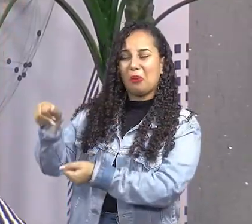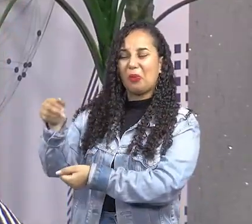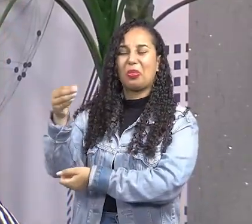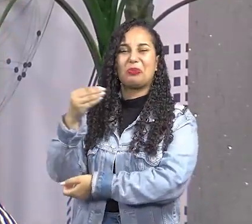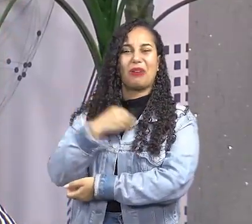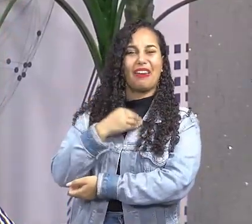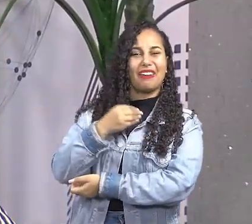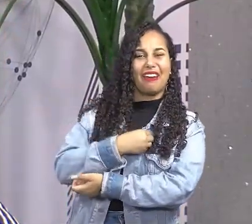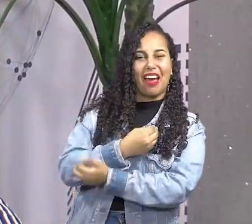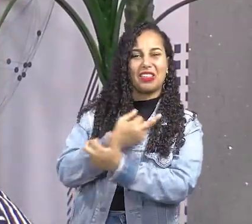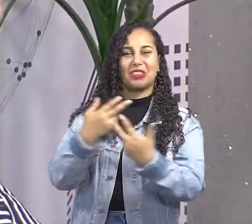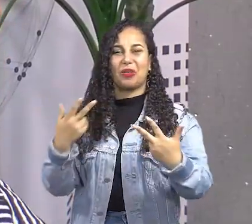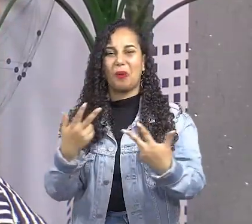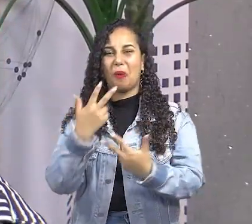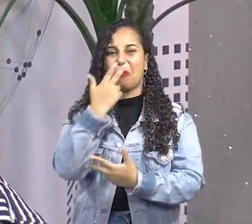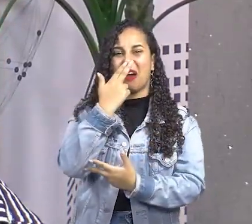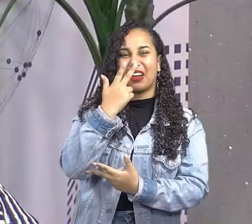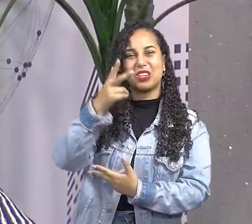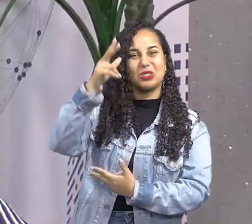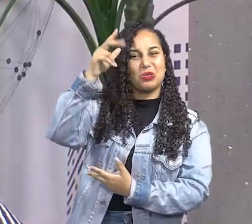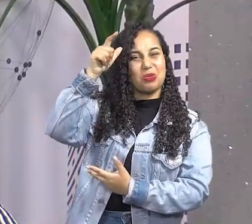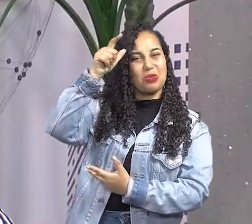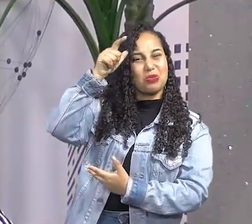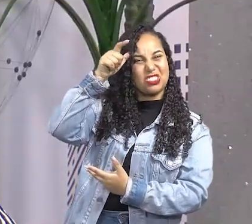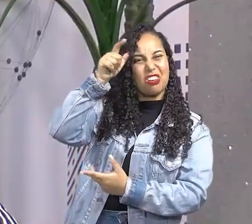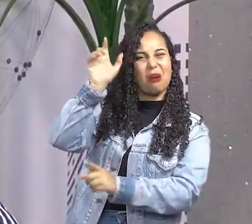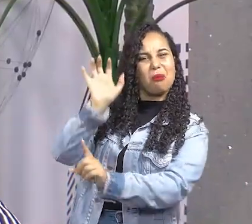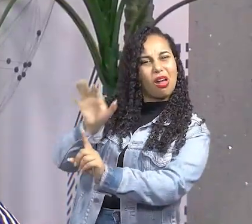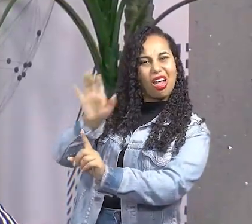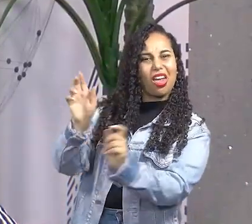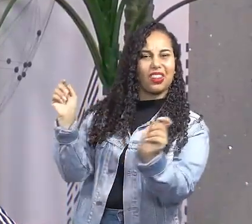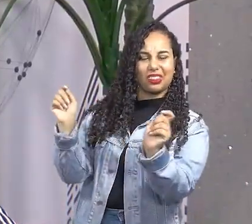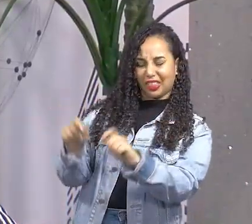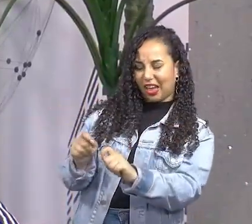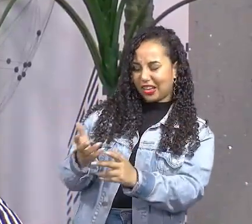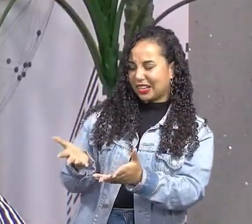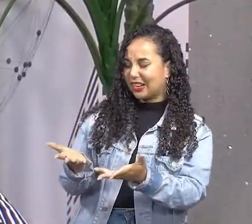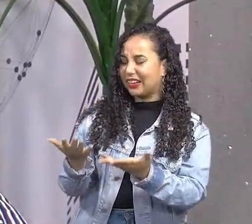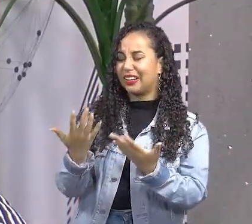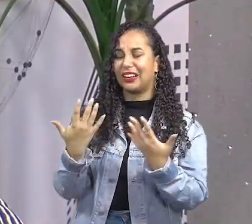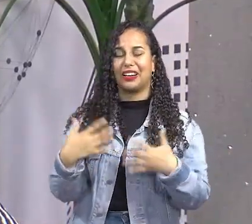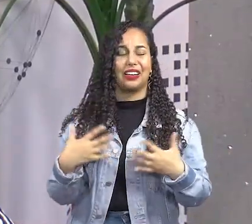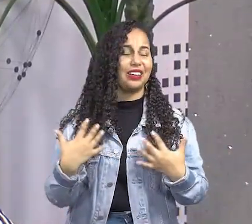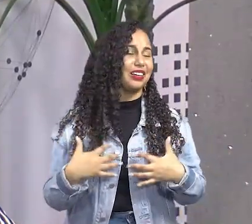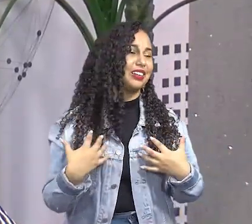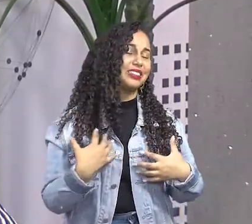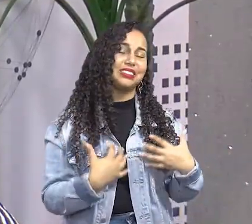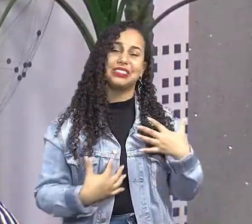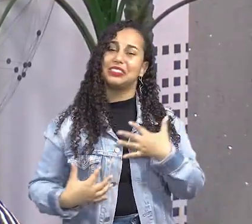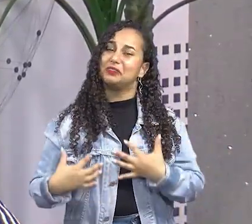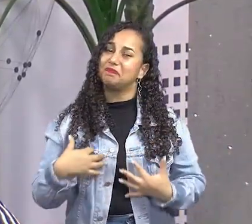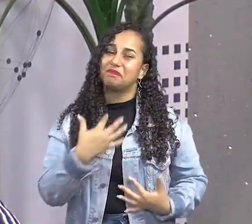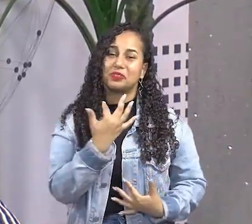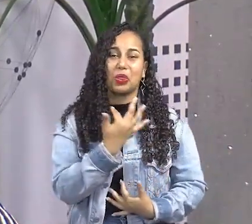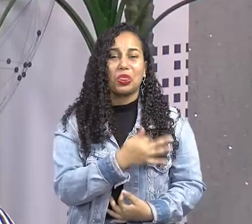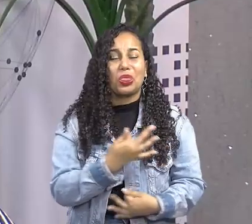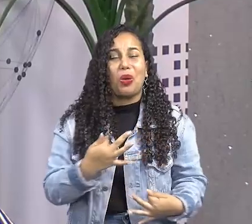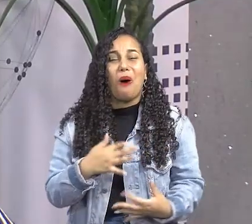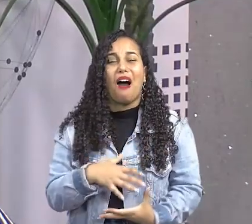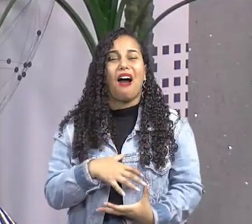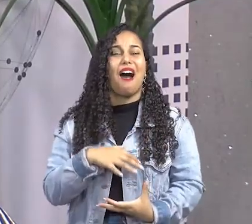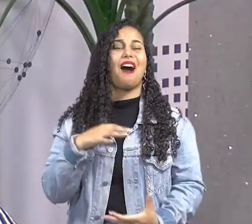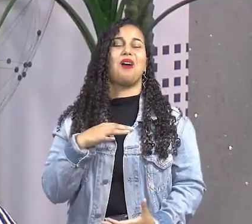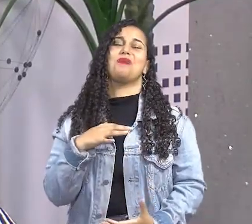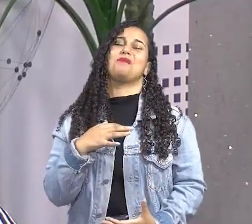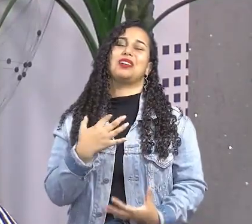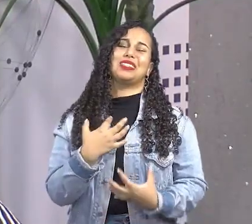o mundo, para o pecado, Satanás consegue arrancá-la da casa do Senhor. Ah, que dor que dá na alma, que